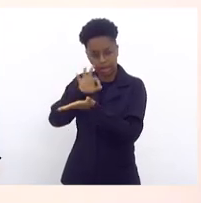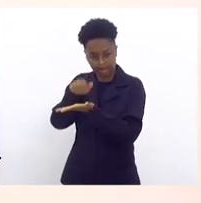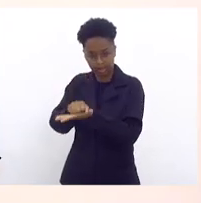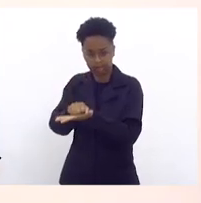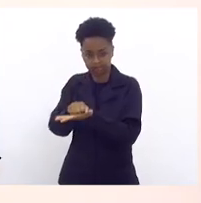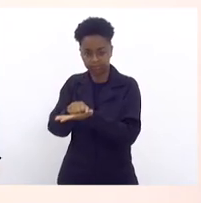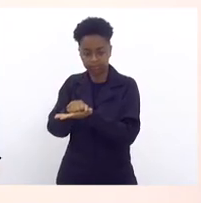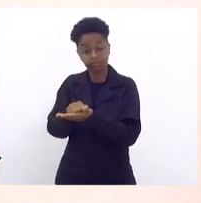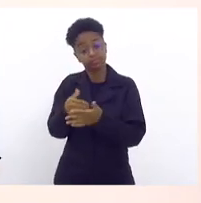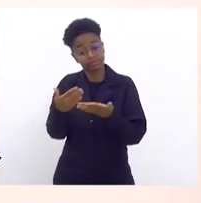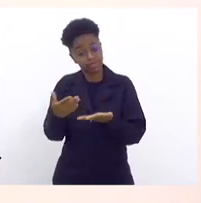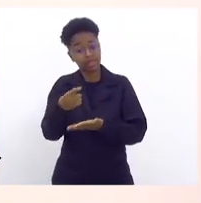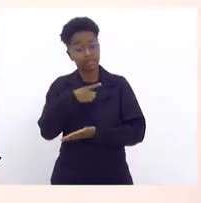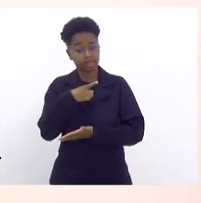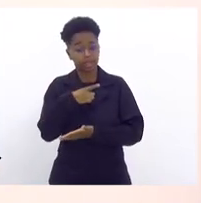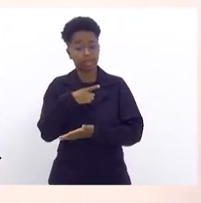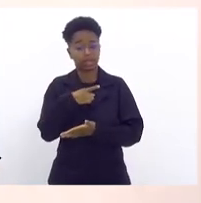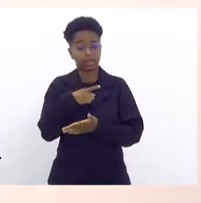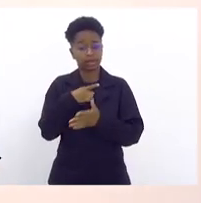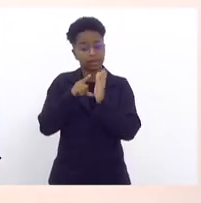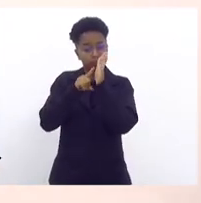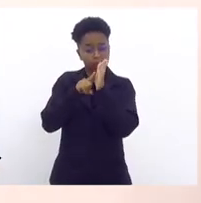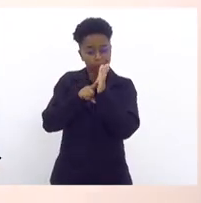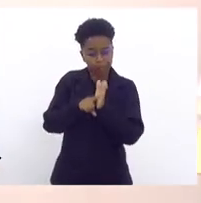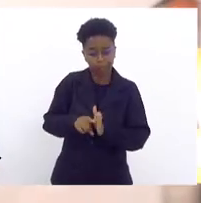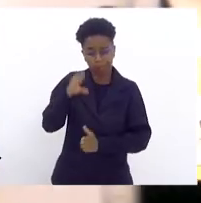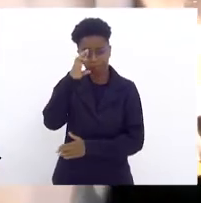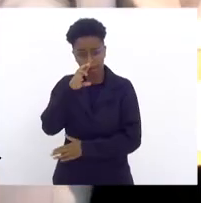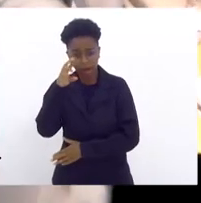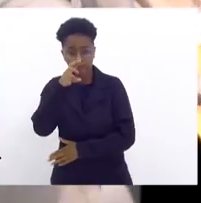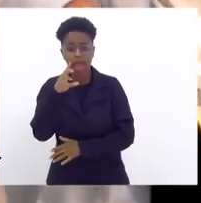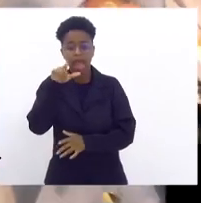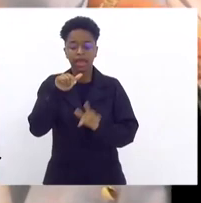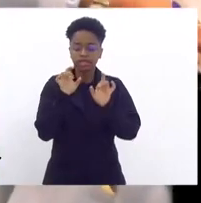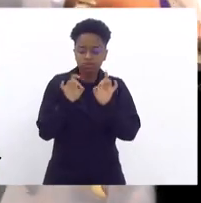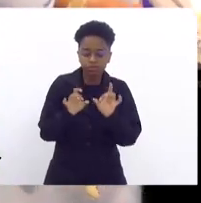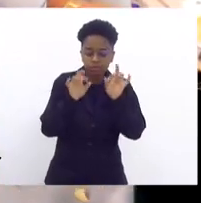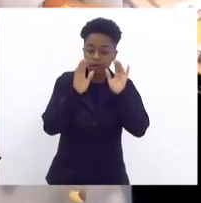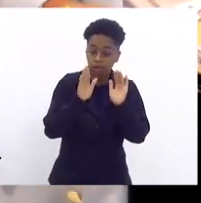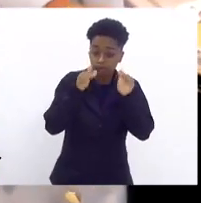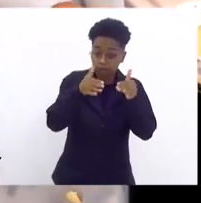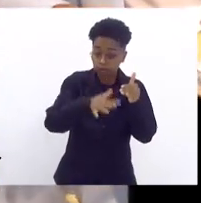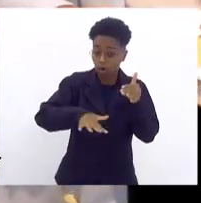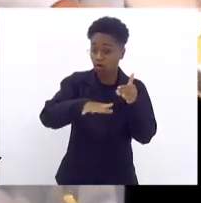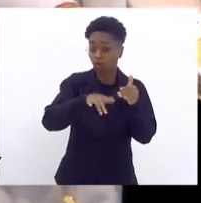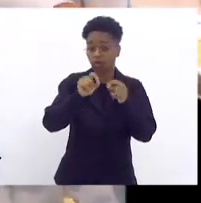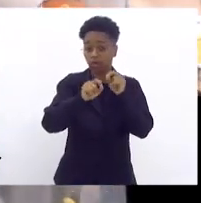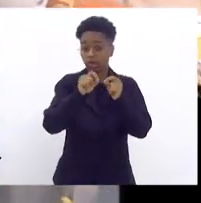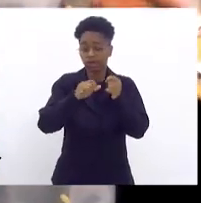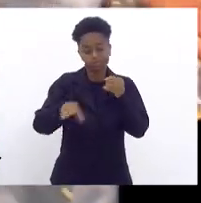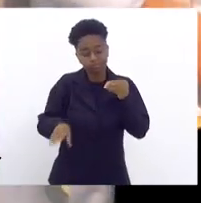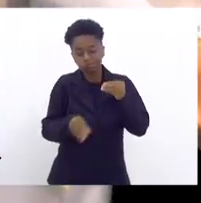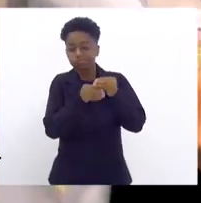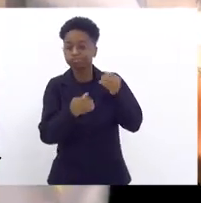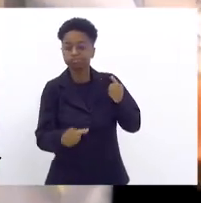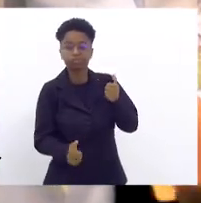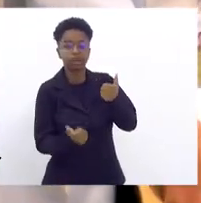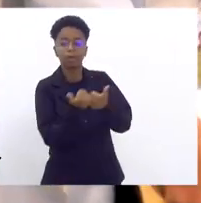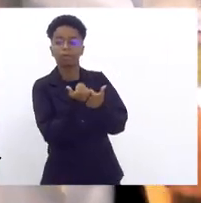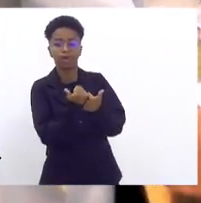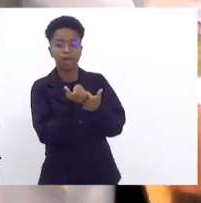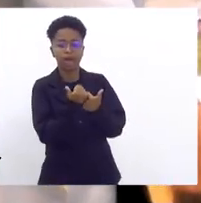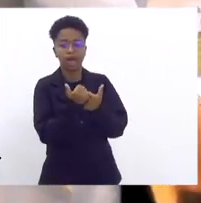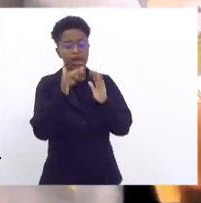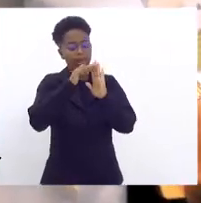a gente tem um inquérito que é exclusivamente sobre isso que é para fomentar a regulamentação de leis estaduais